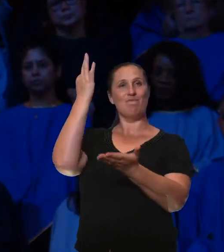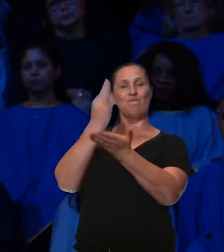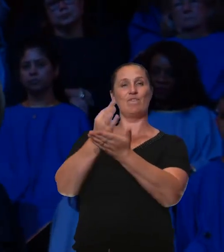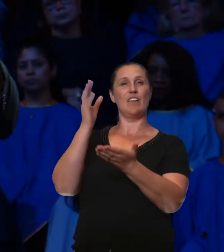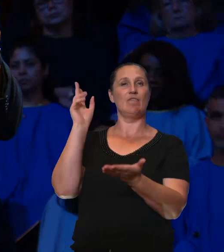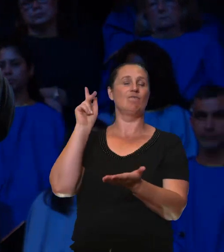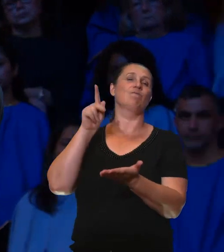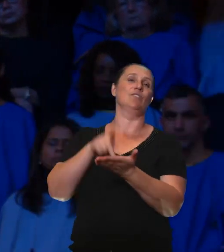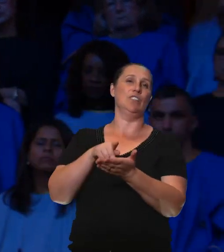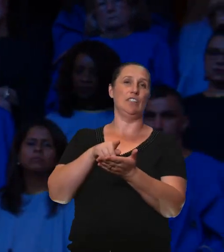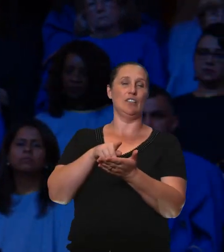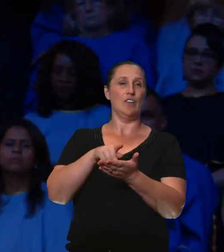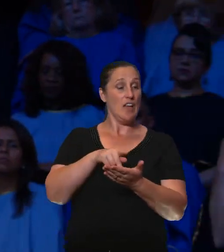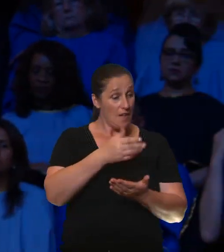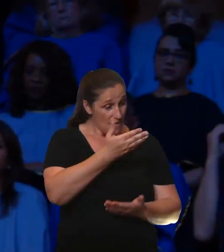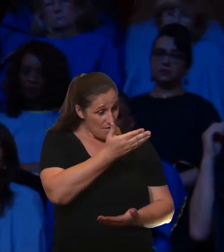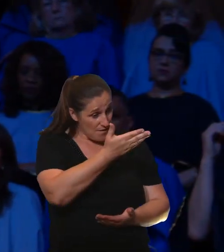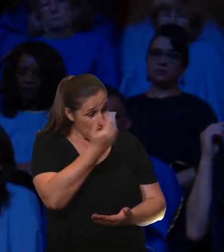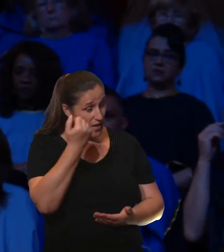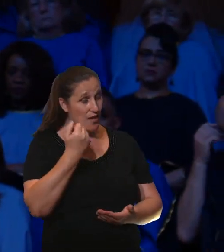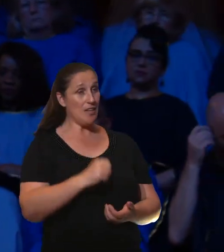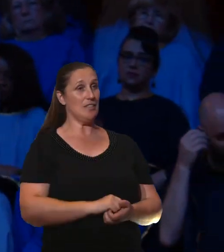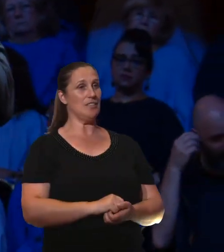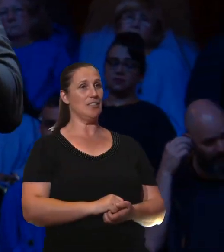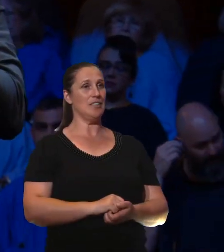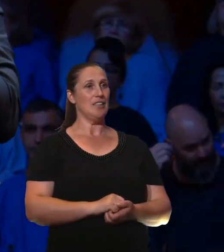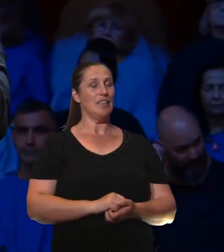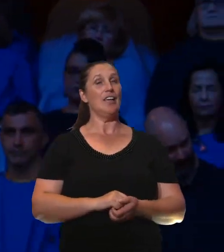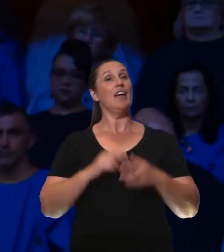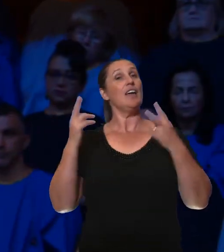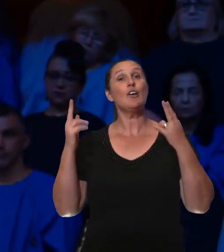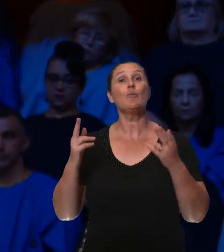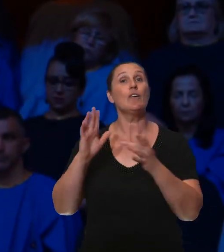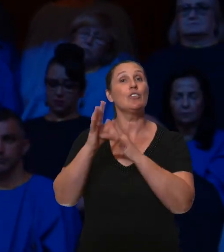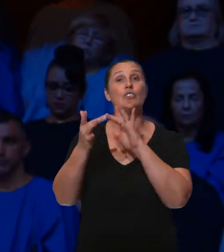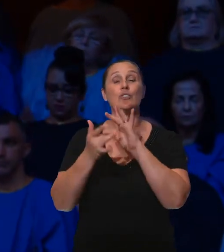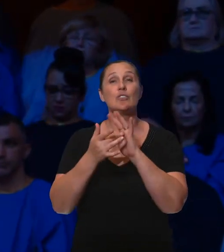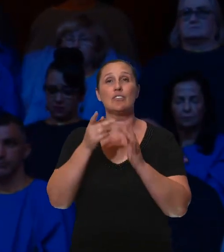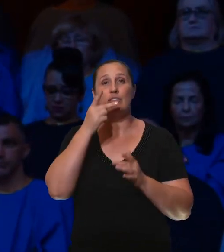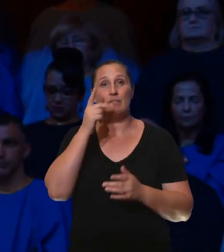Vem. Jesus está dizendo para nós nessa noite,